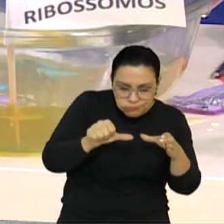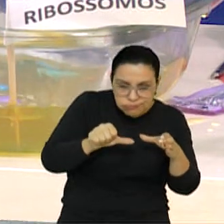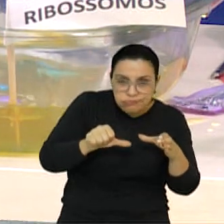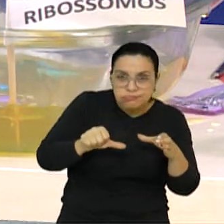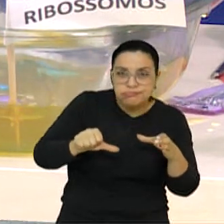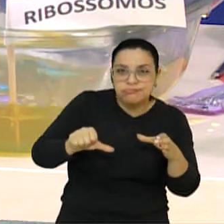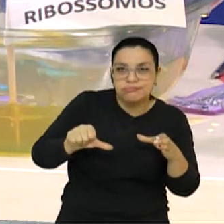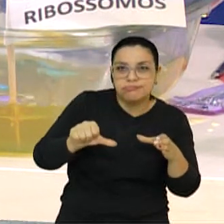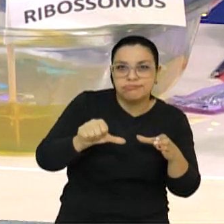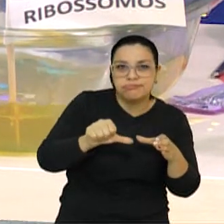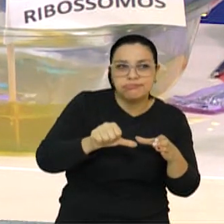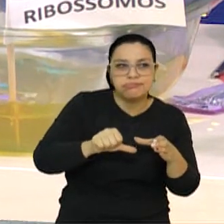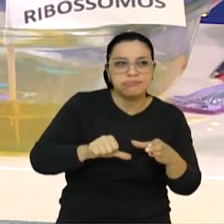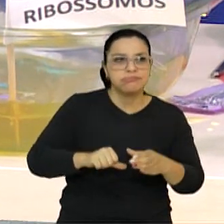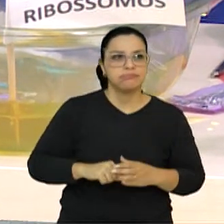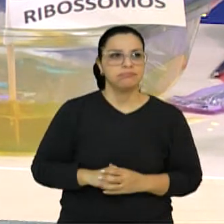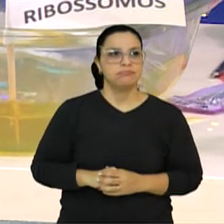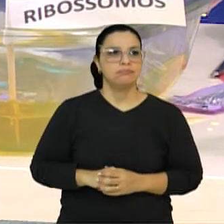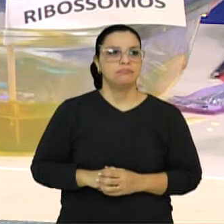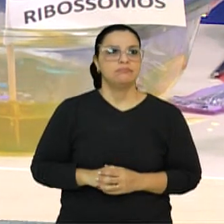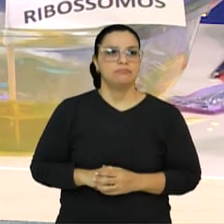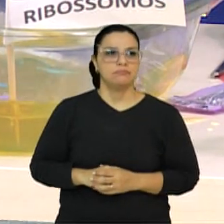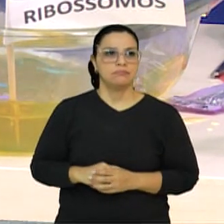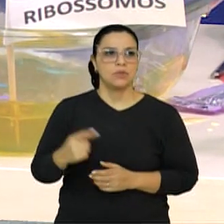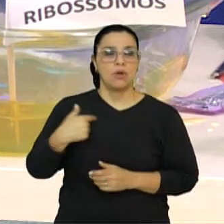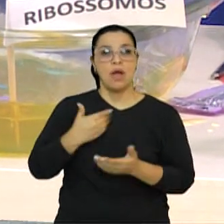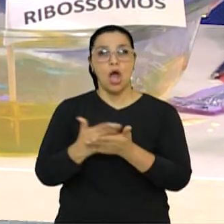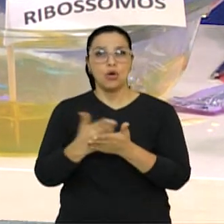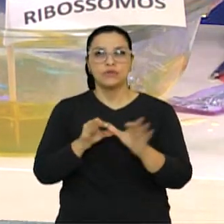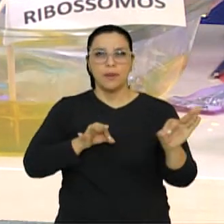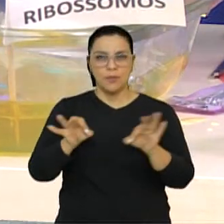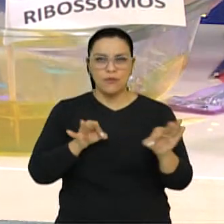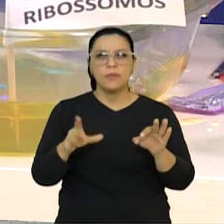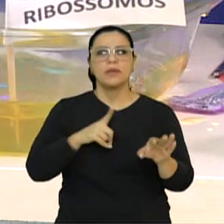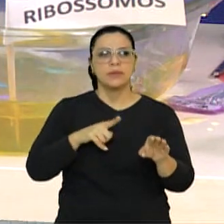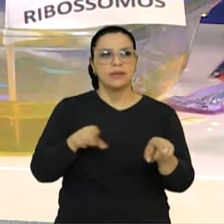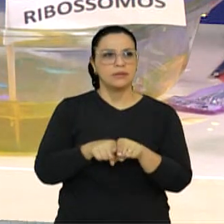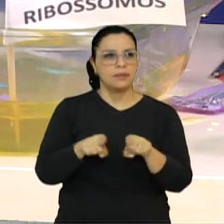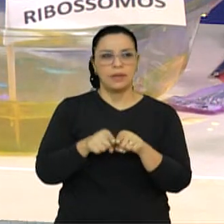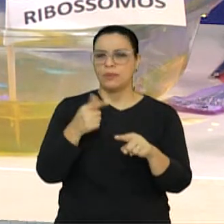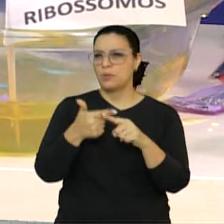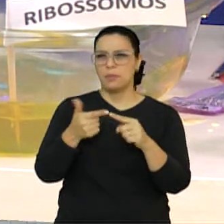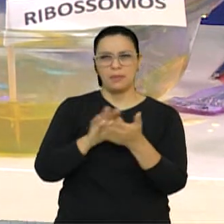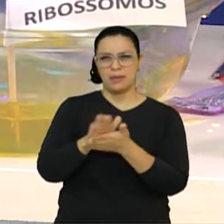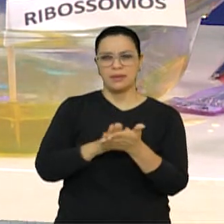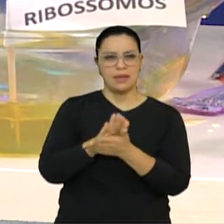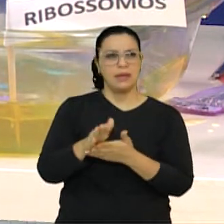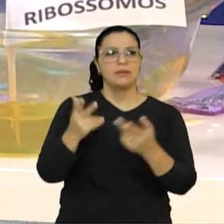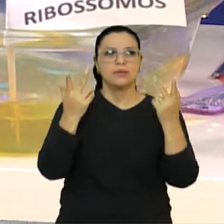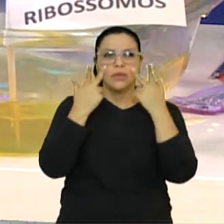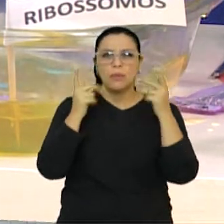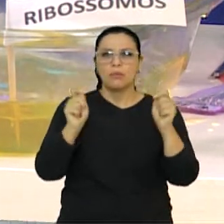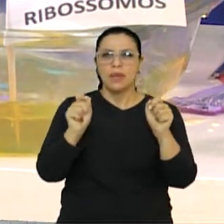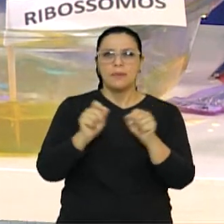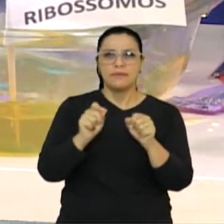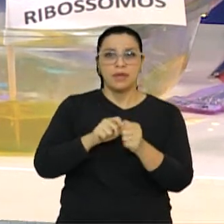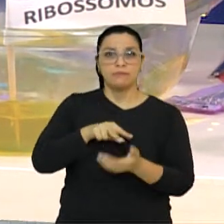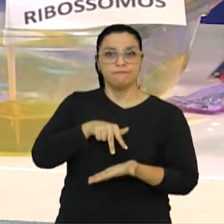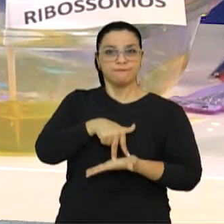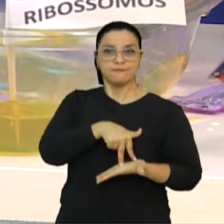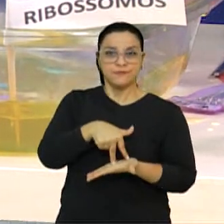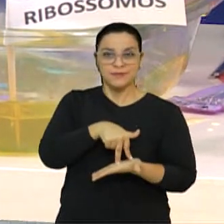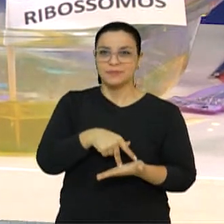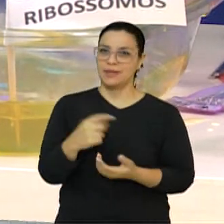em outros pontos para que ela não desloque muito material. Alguma coisa vai deslocar, não tem muita possibilidade de fazer